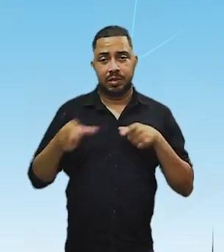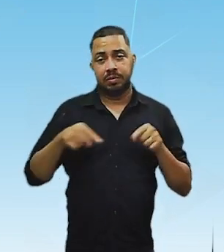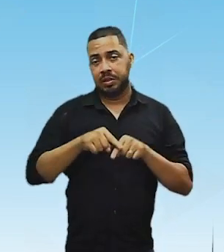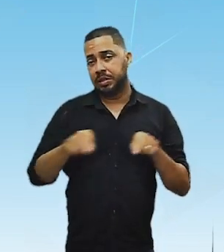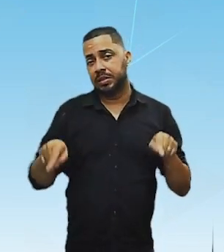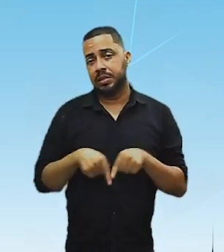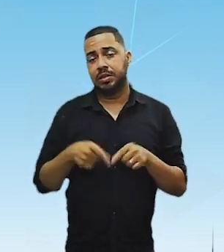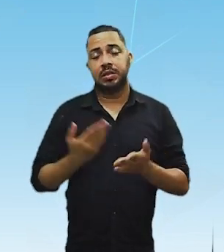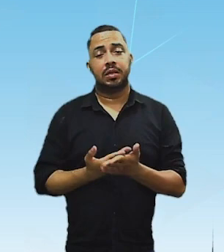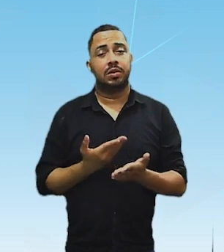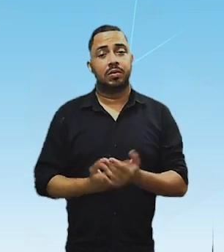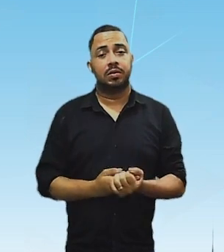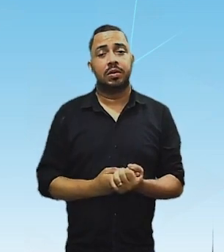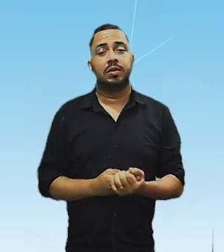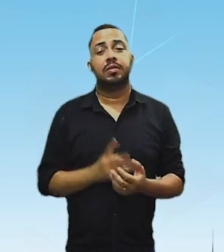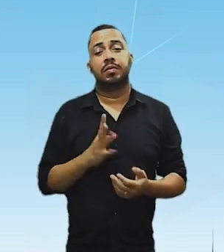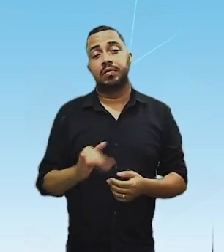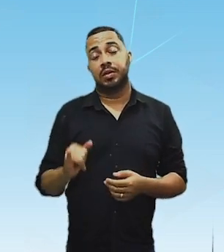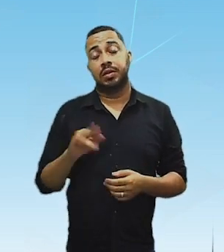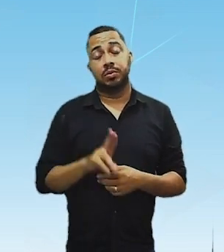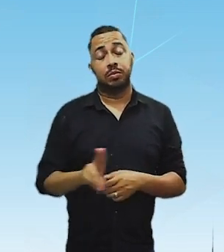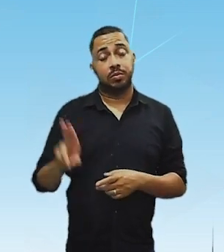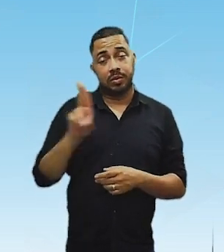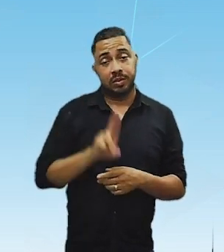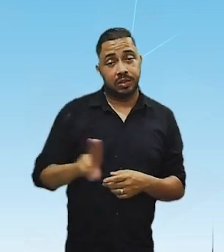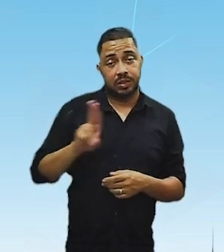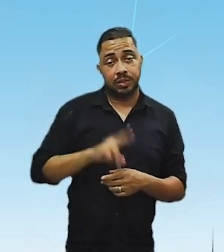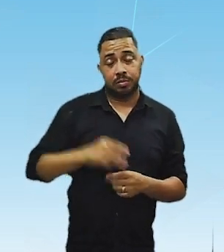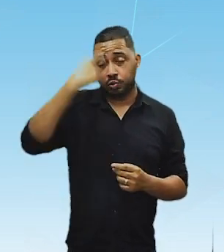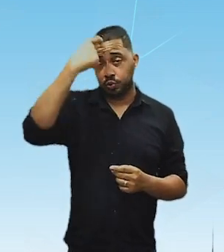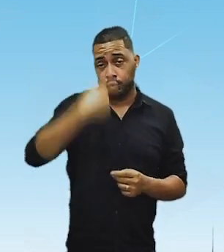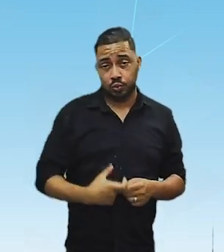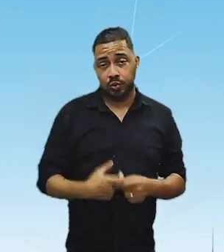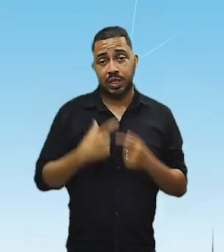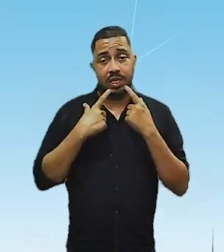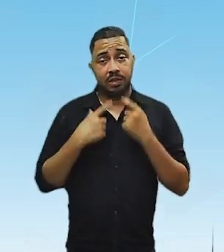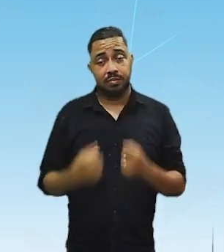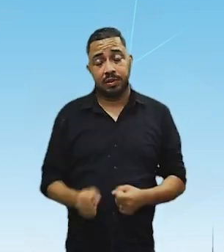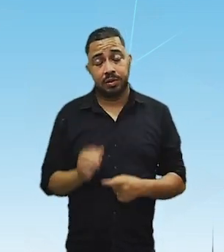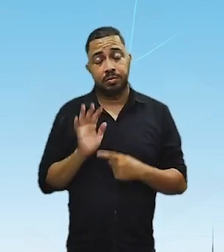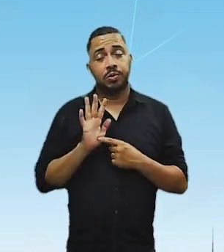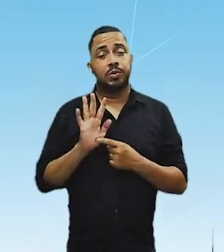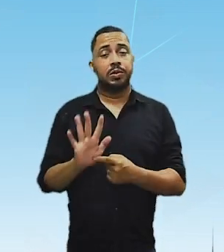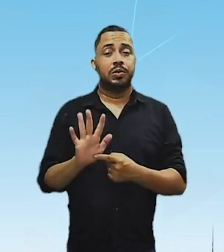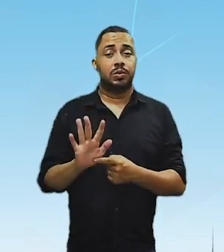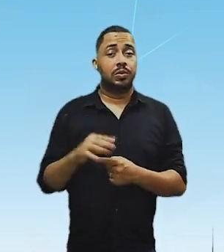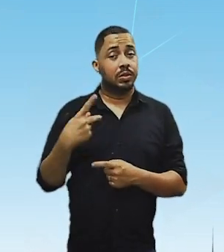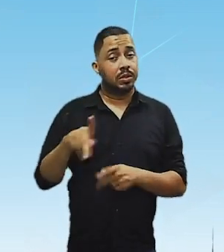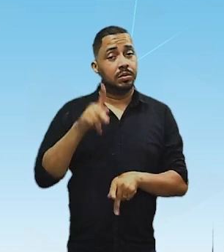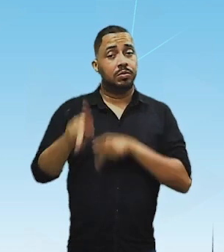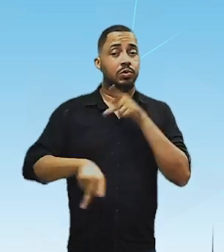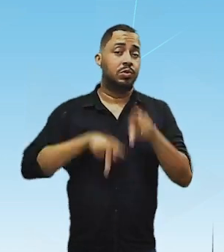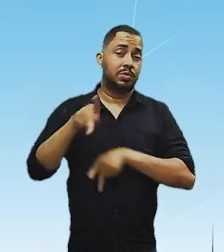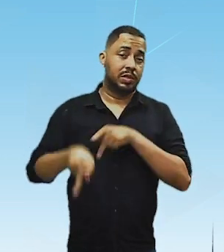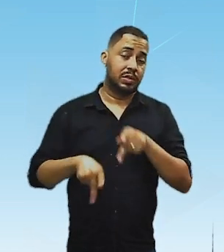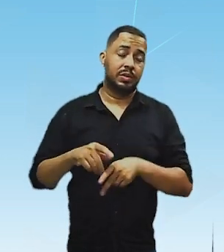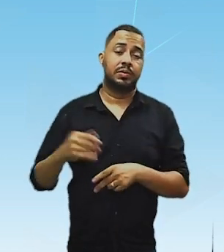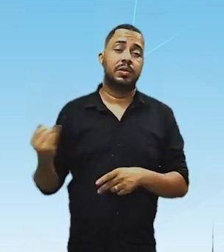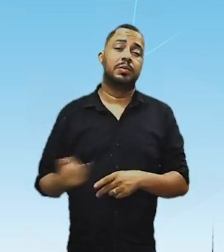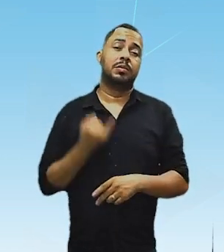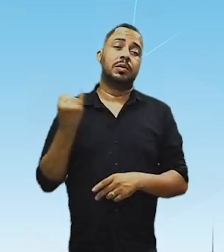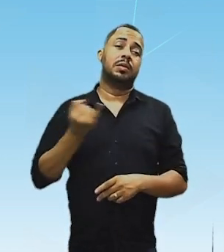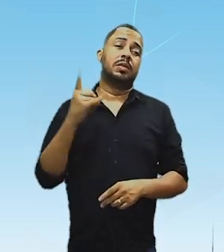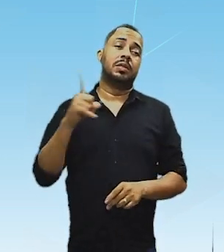aula, vocês vão ter que utilizar o que é a questão da postura, da linguagem, mostrar ao seu público que é importante